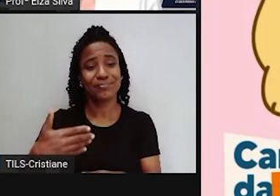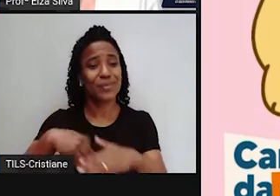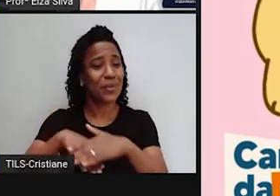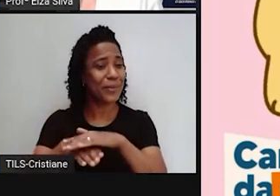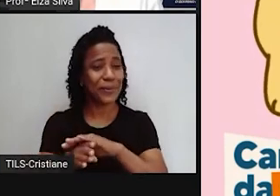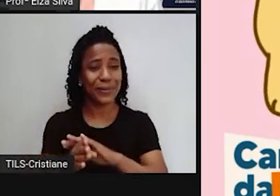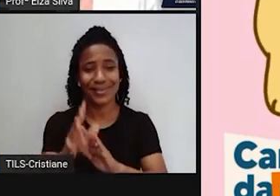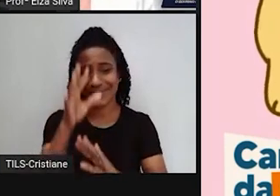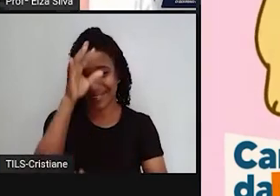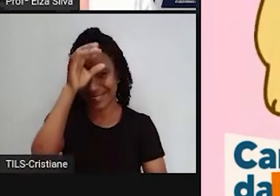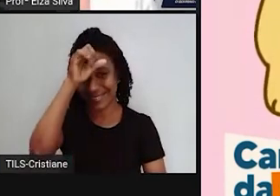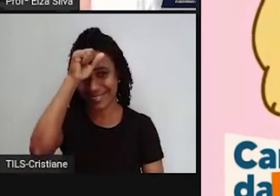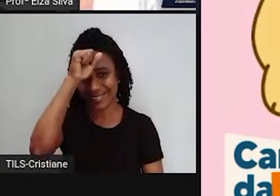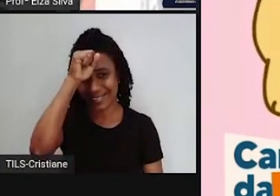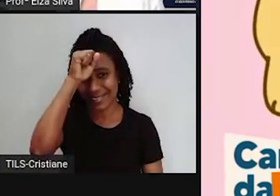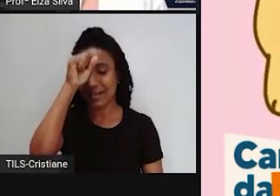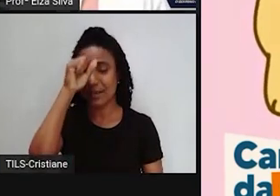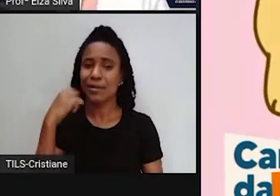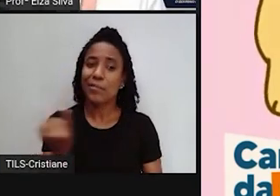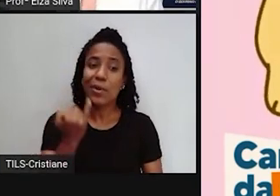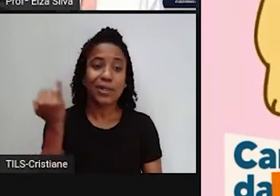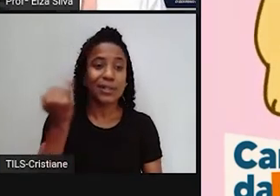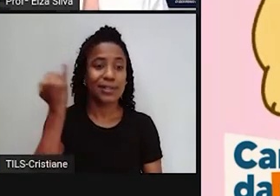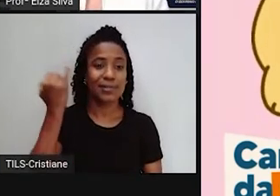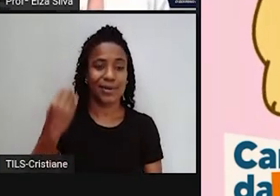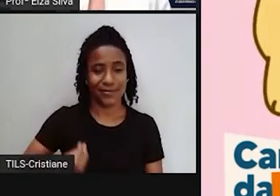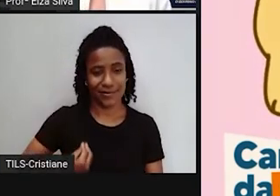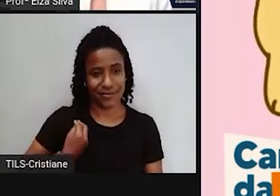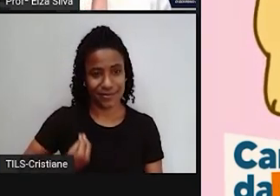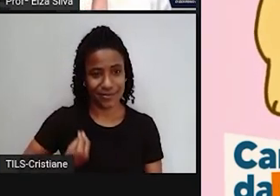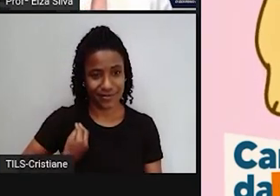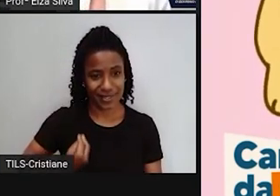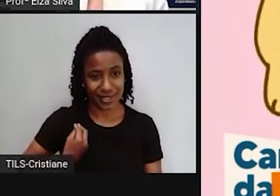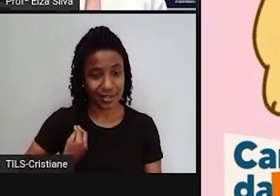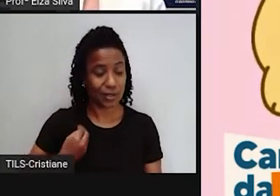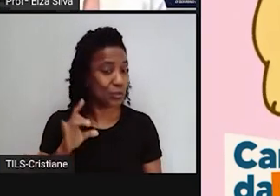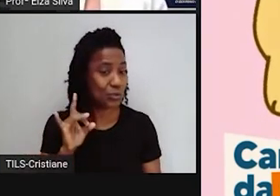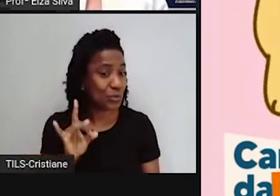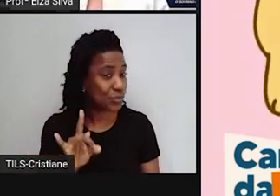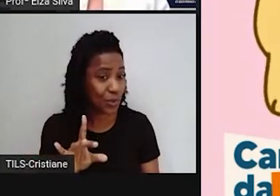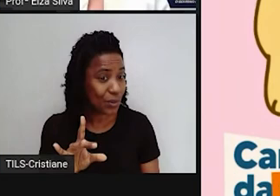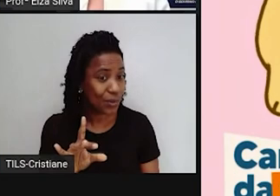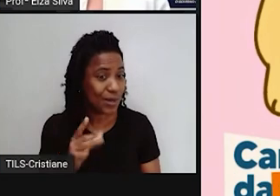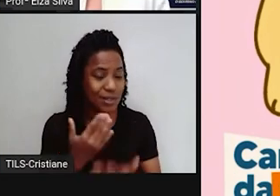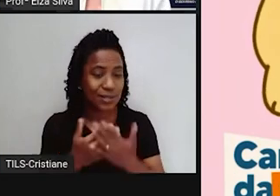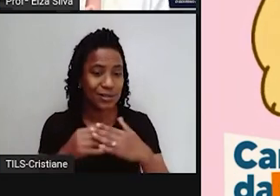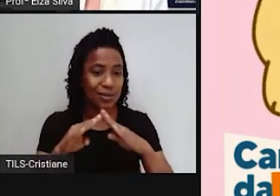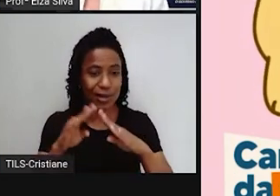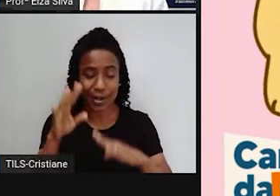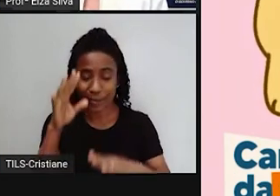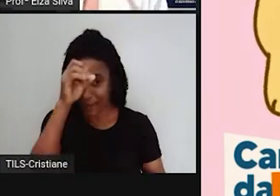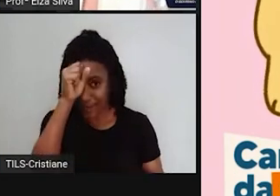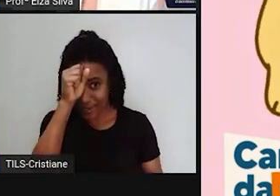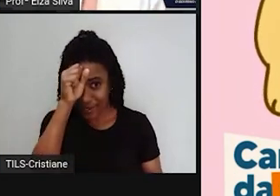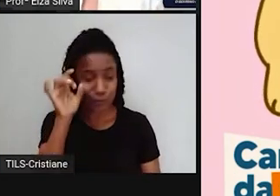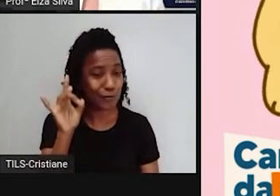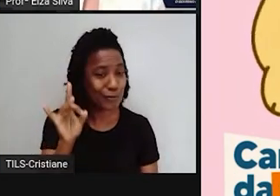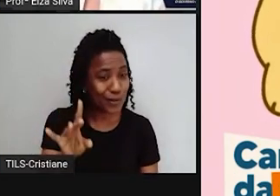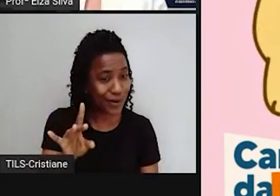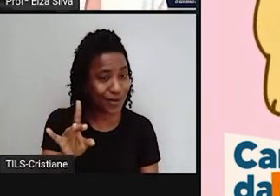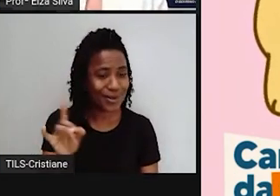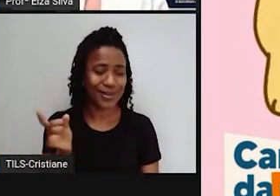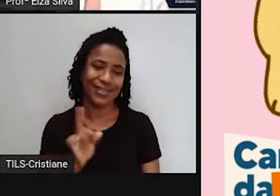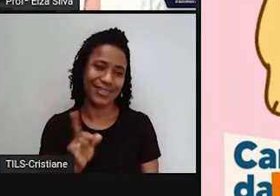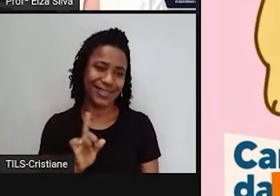importante para a nossa vida. Não somente no que diz respeito à aprendizagem da escola, mas a todas as